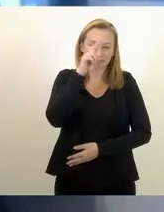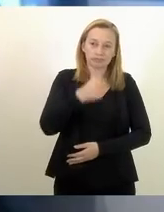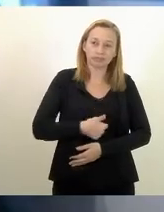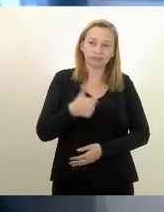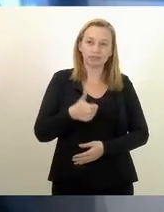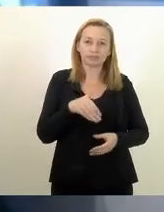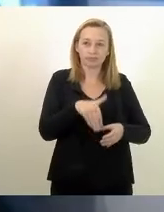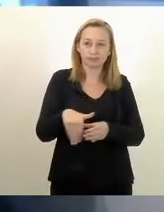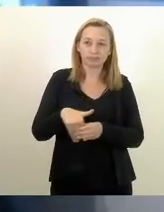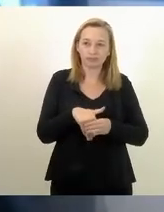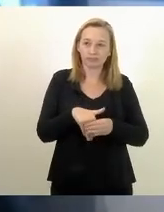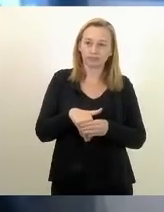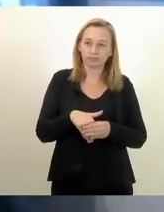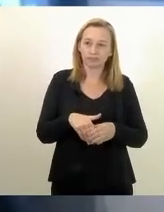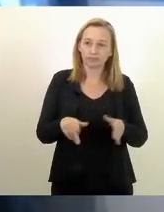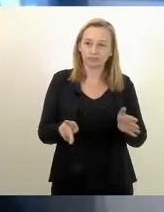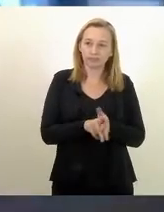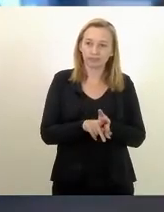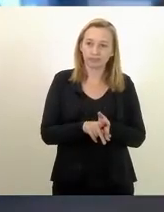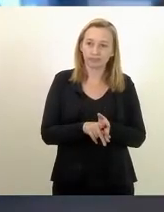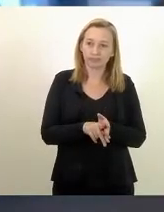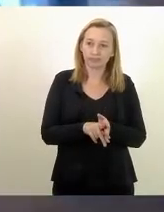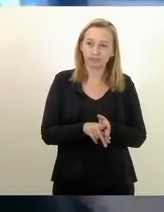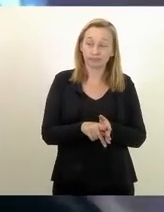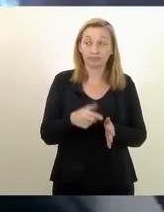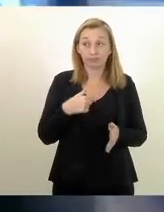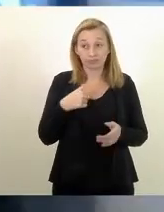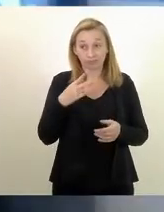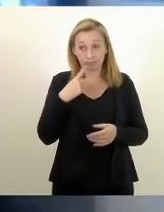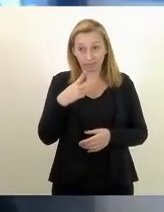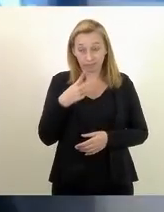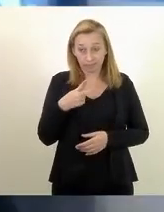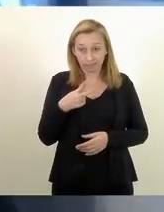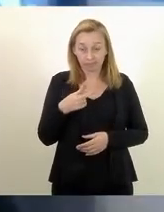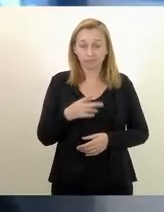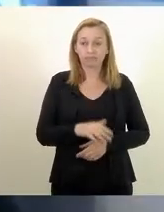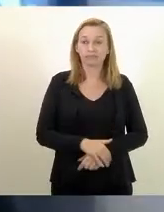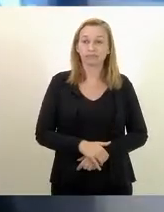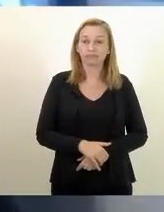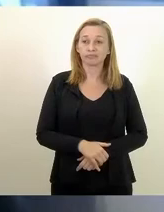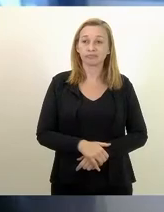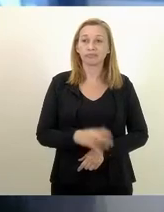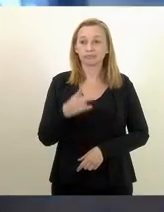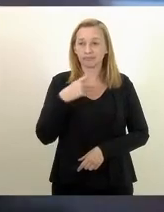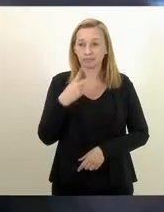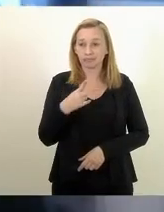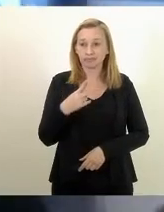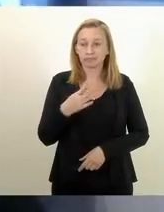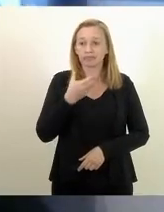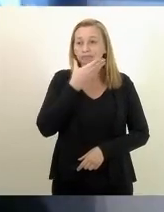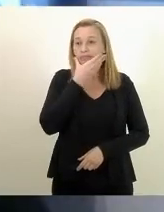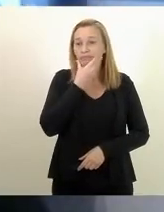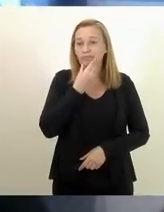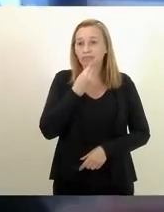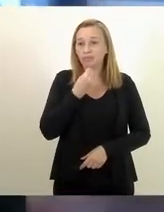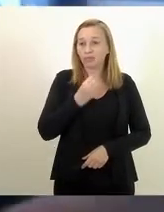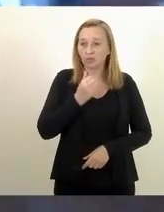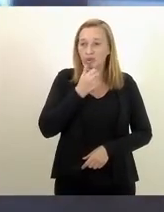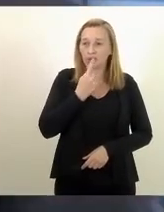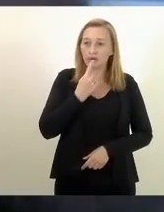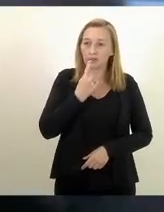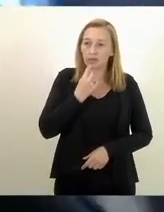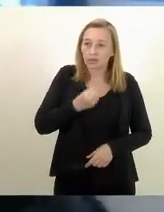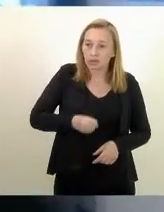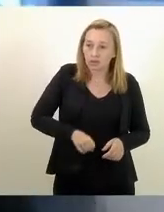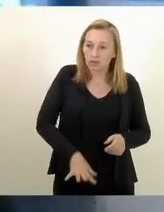desse projeto eu no meu discurso enfático eu falei que se os homens menstruassem o